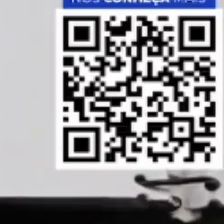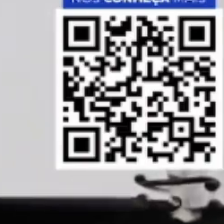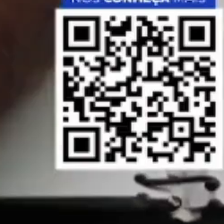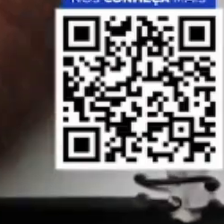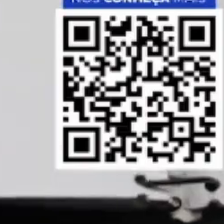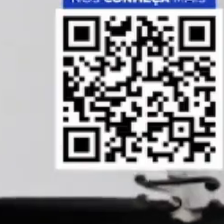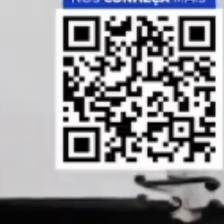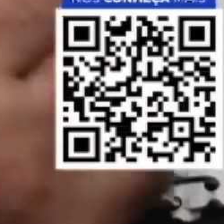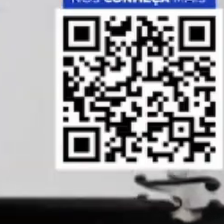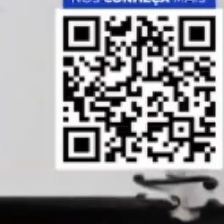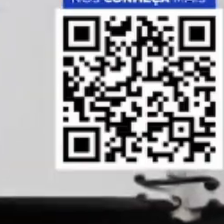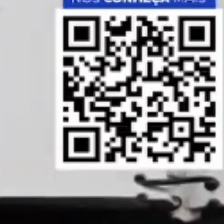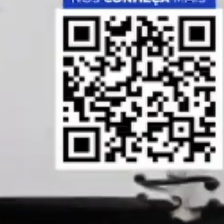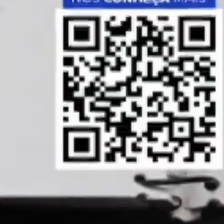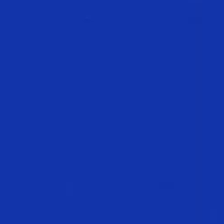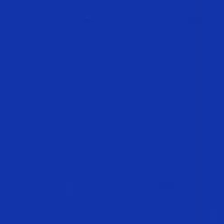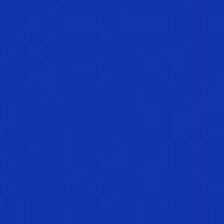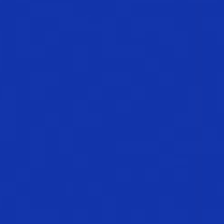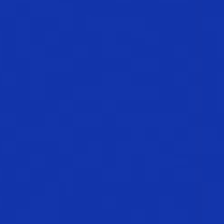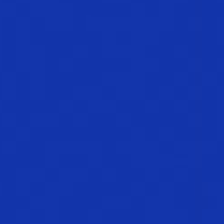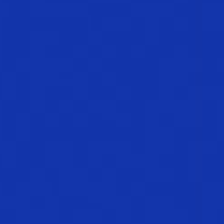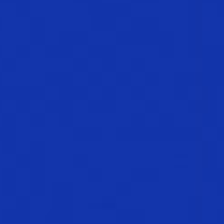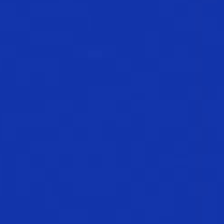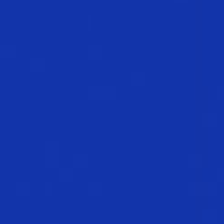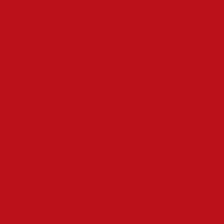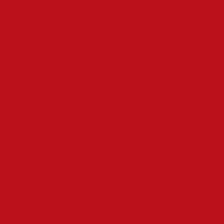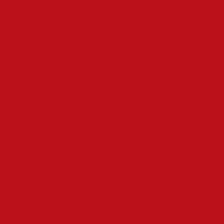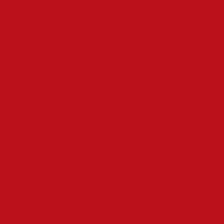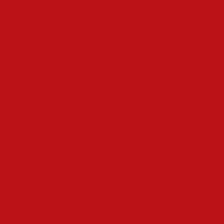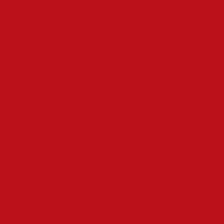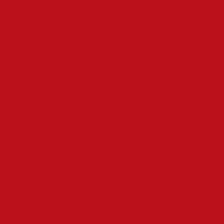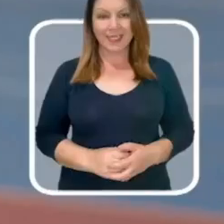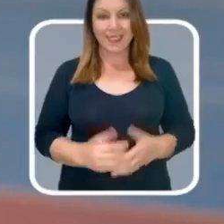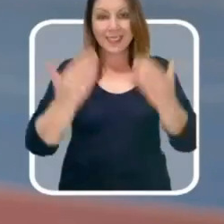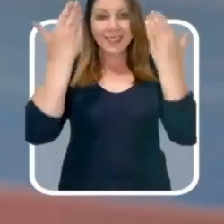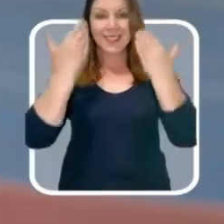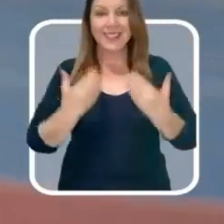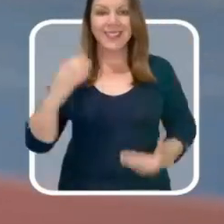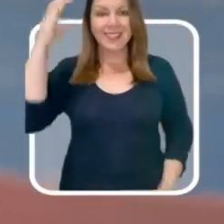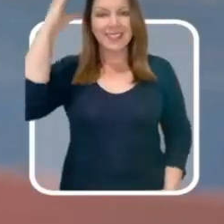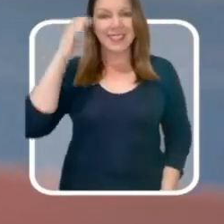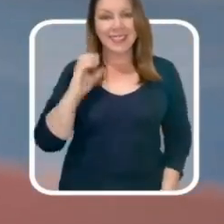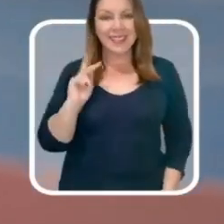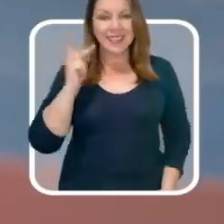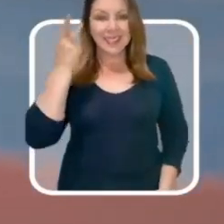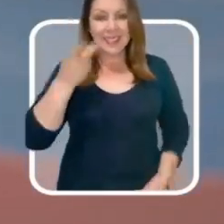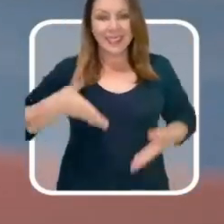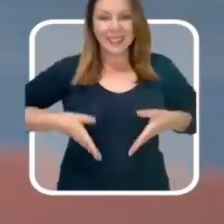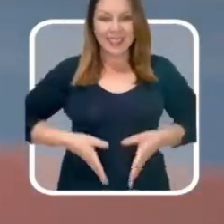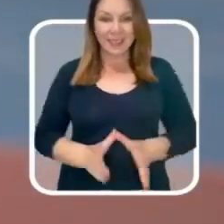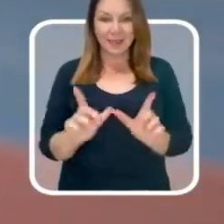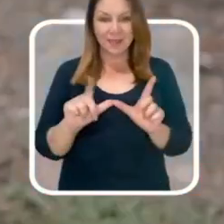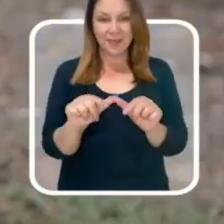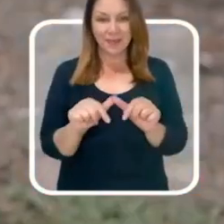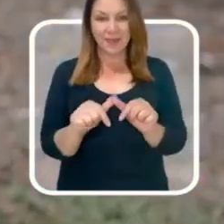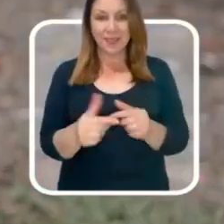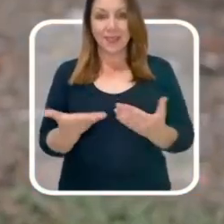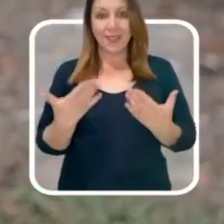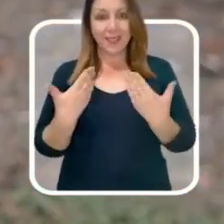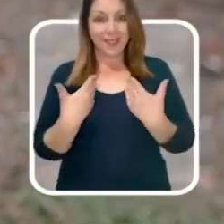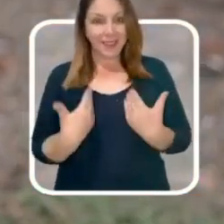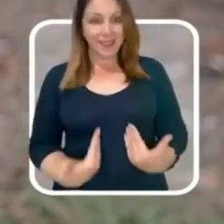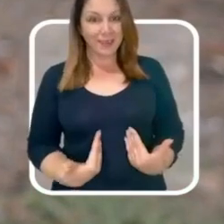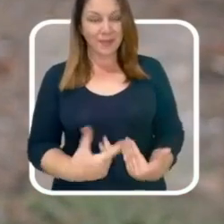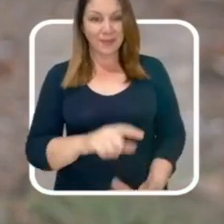Unesp. Aqui virei secretário, fiz muitas obras pro Bauru. 12 é Chaides. Eu sou a Kiara. Nasci em Bauru. Eu sou